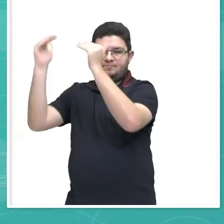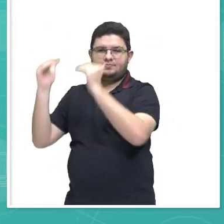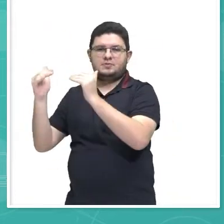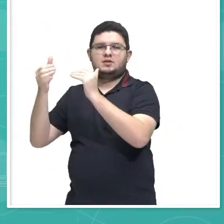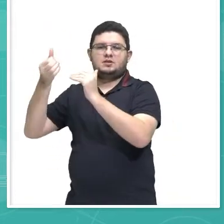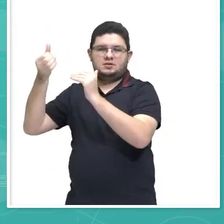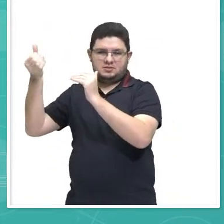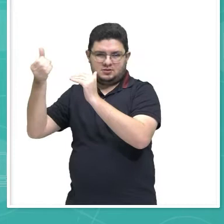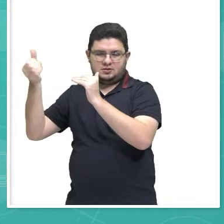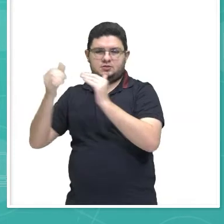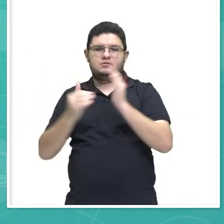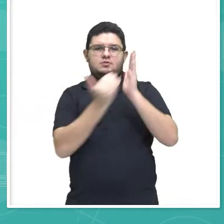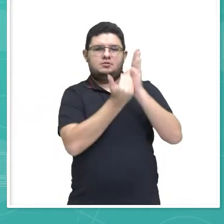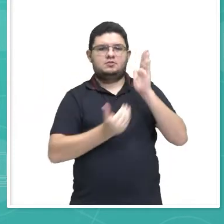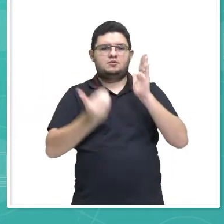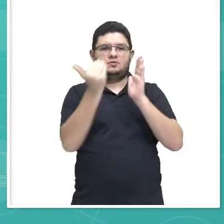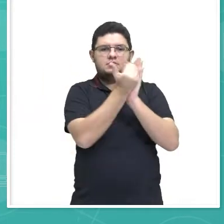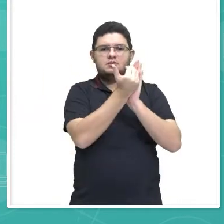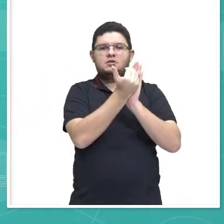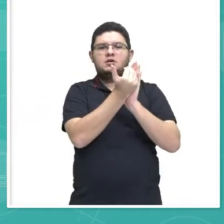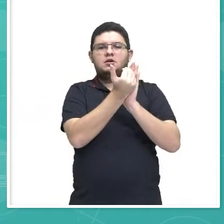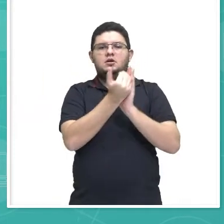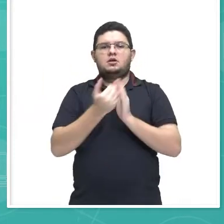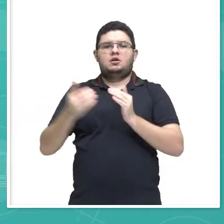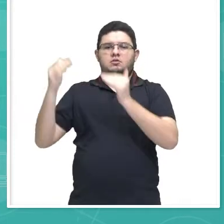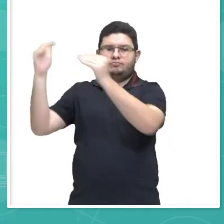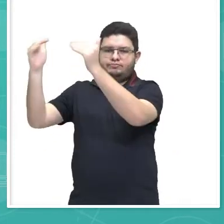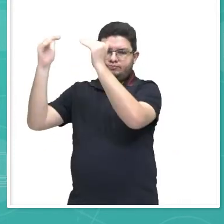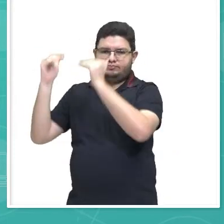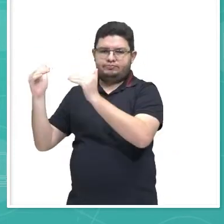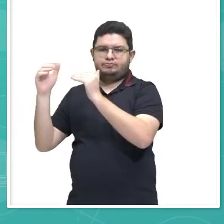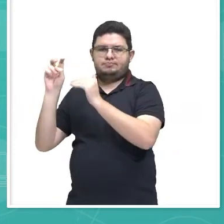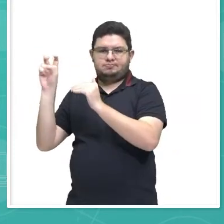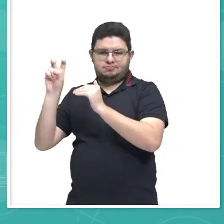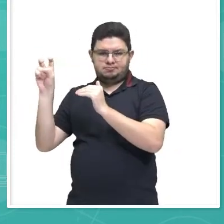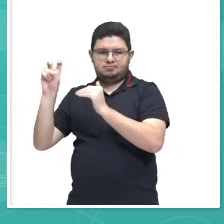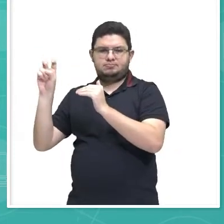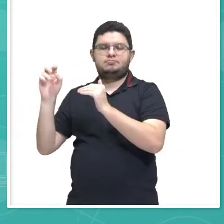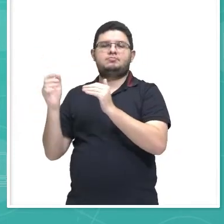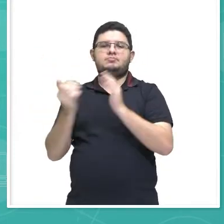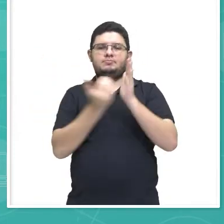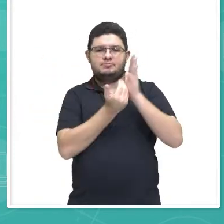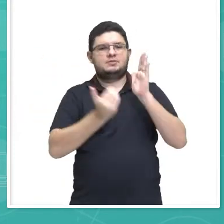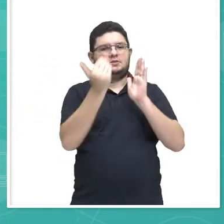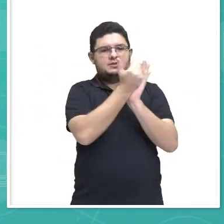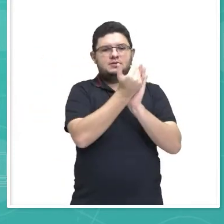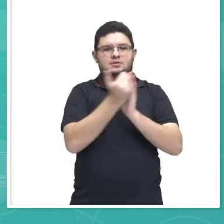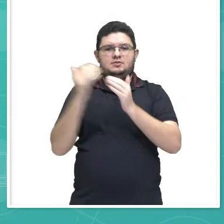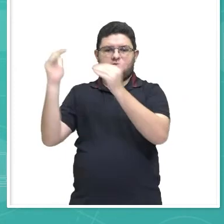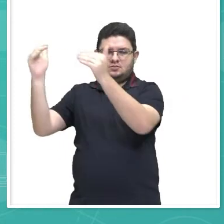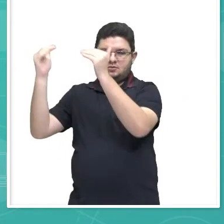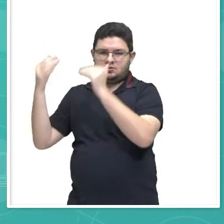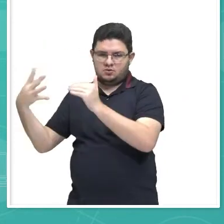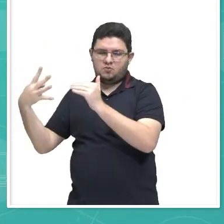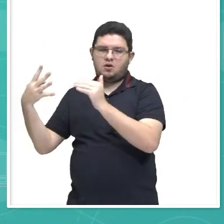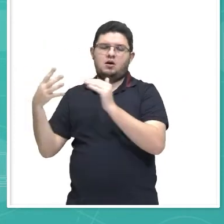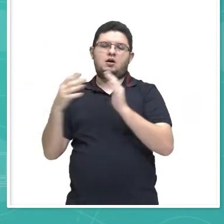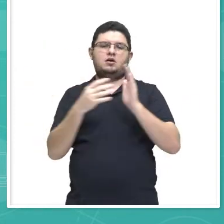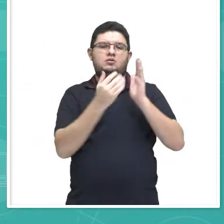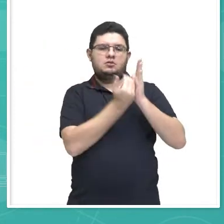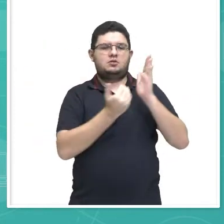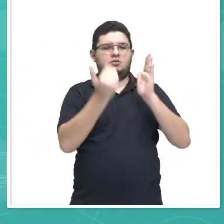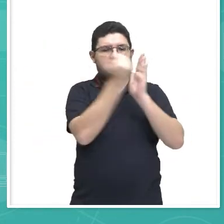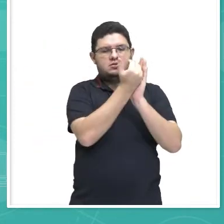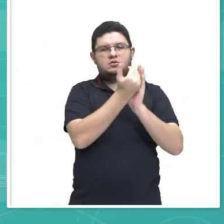faixa cinza, faixa azul, faixa amarela, faixa laranja, faixa verde e faixa roxa,